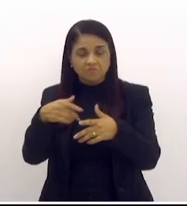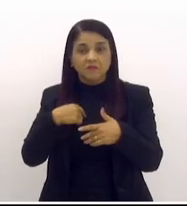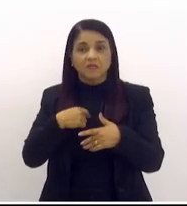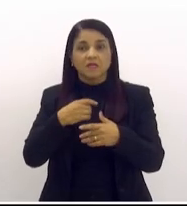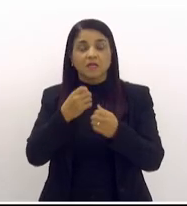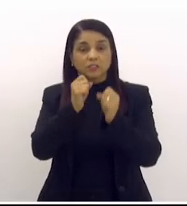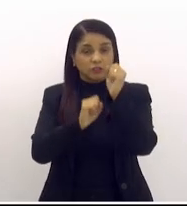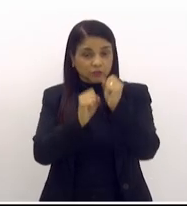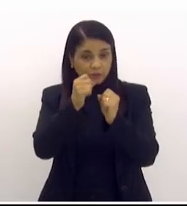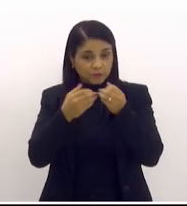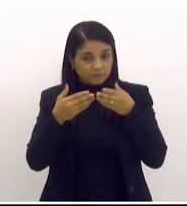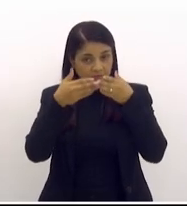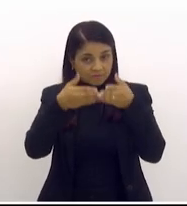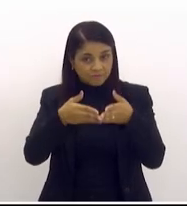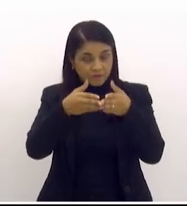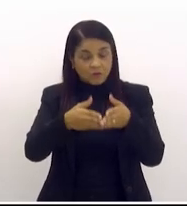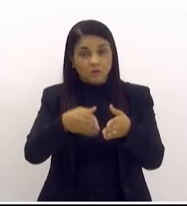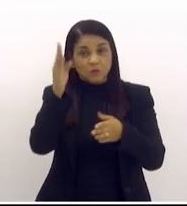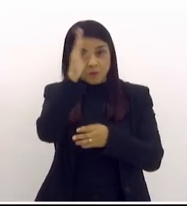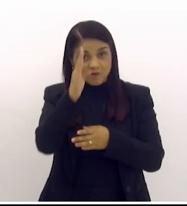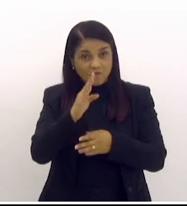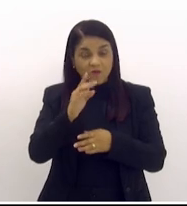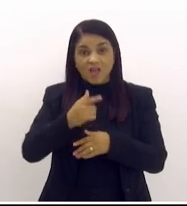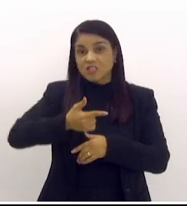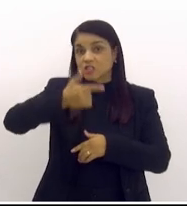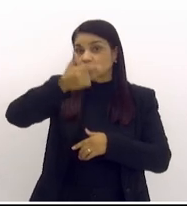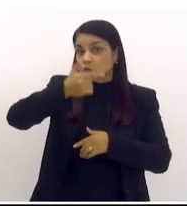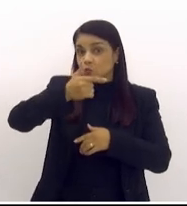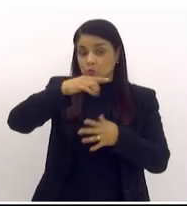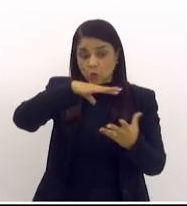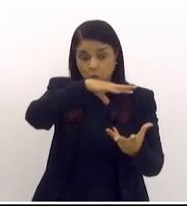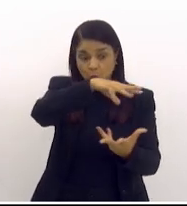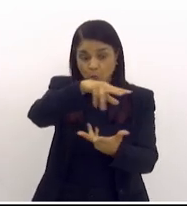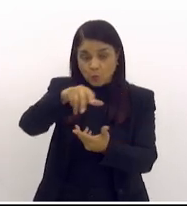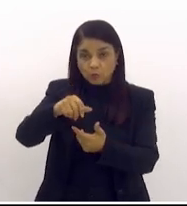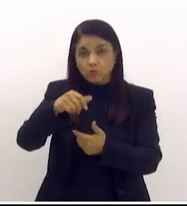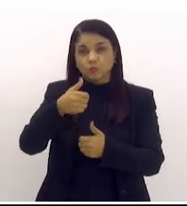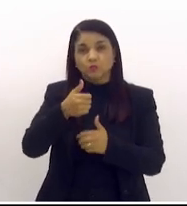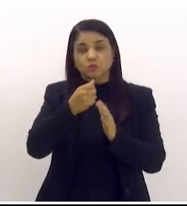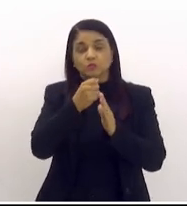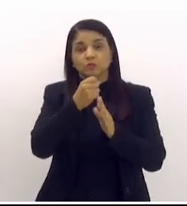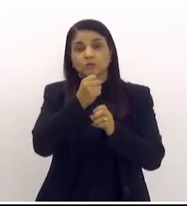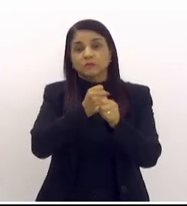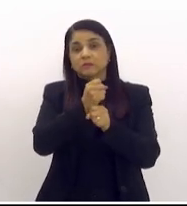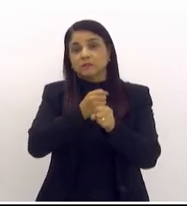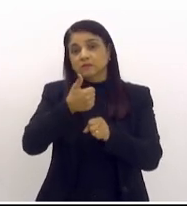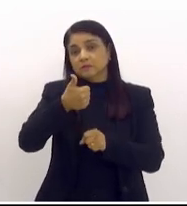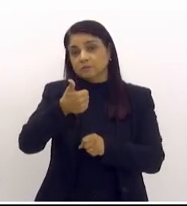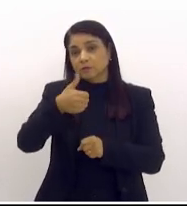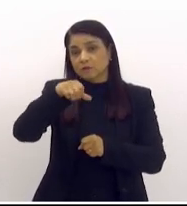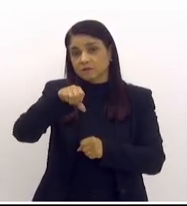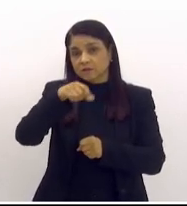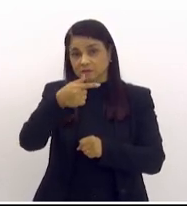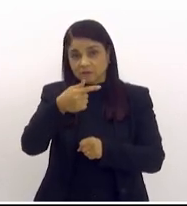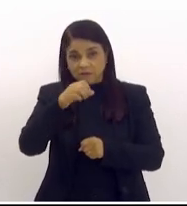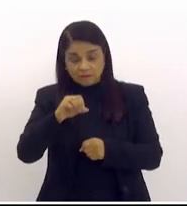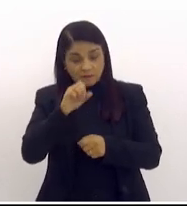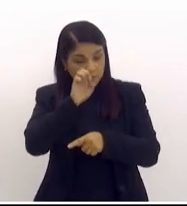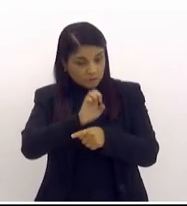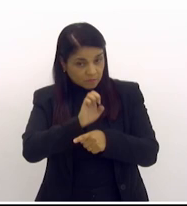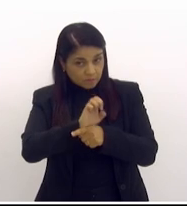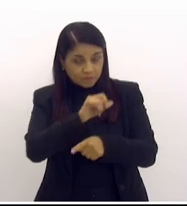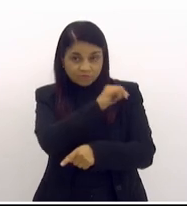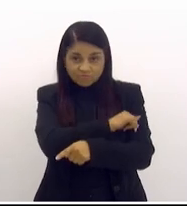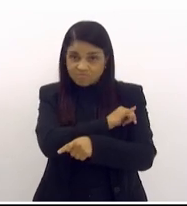naval no Brasil Ela já foi a segunda maior do mundo nos anos 70 tá e o estado do Rio de Janeiro Ele sempre teve um papel muito